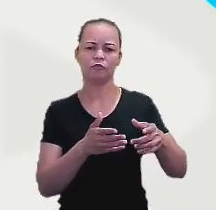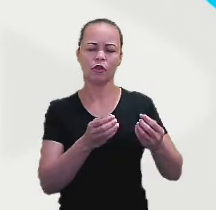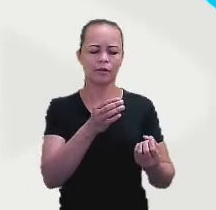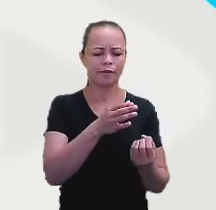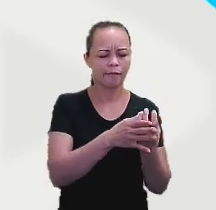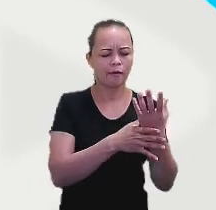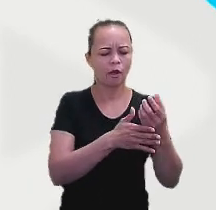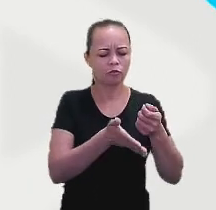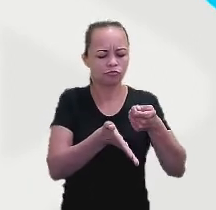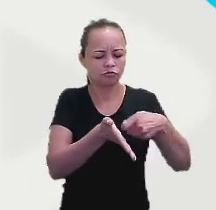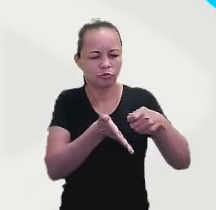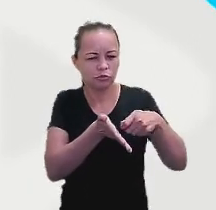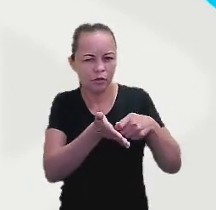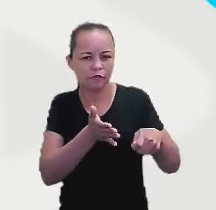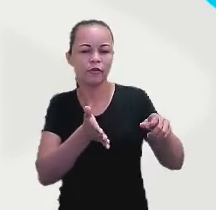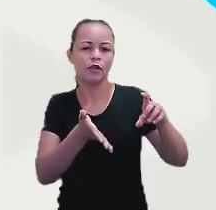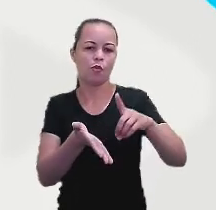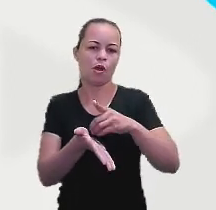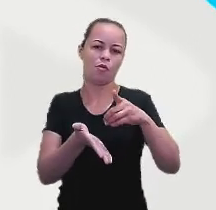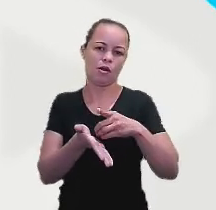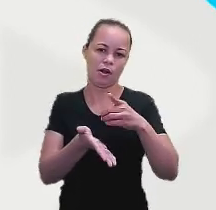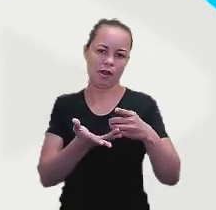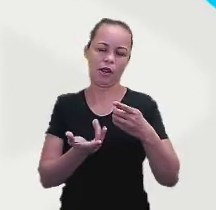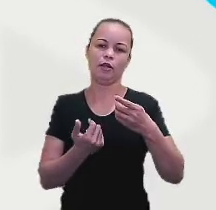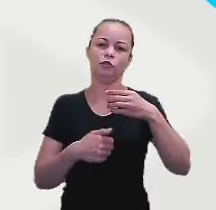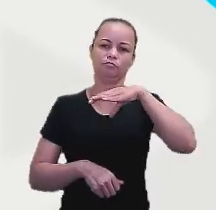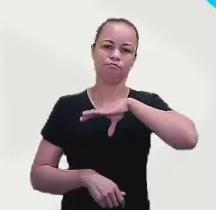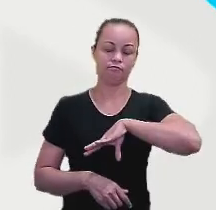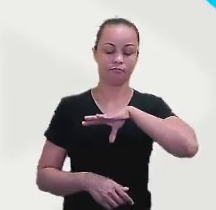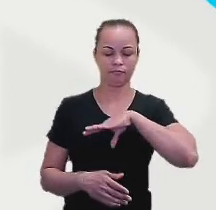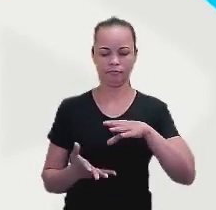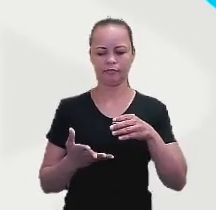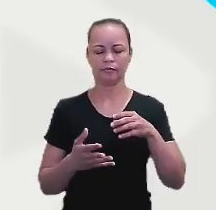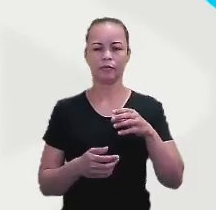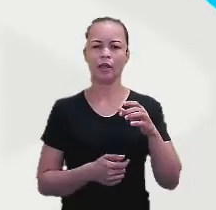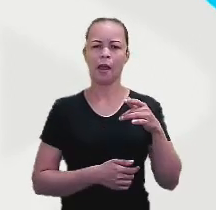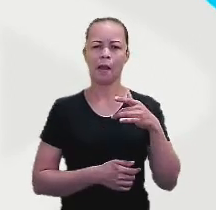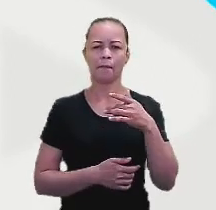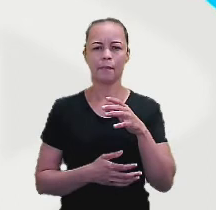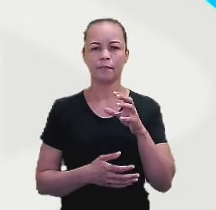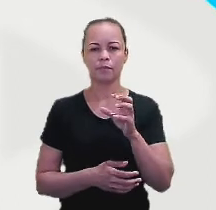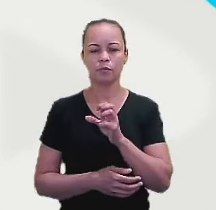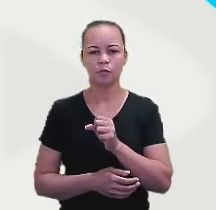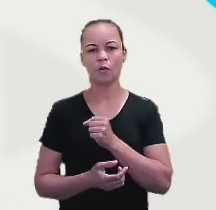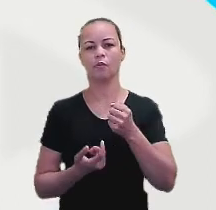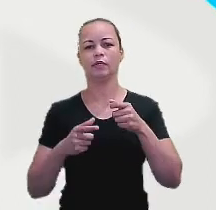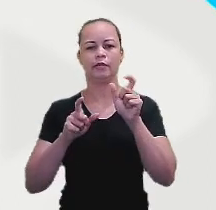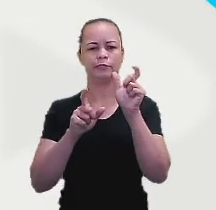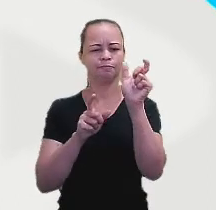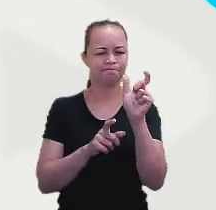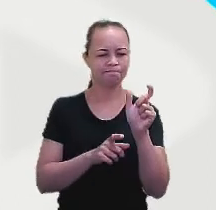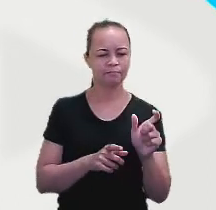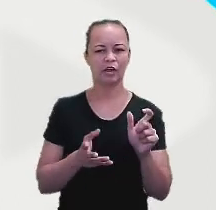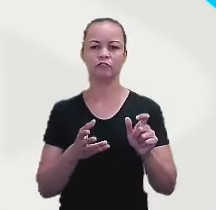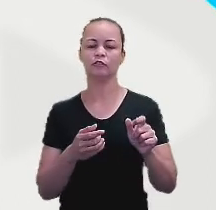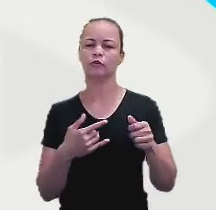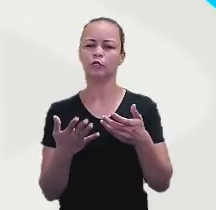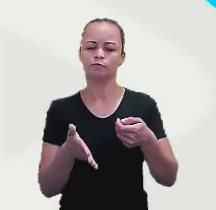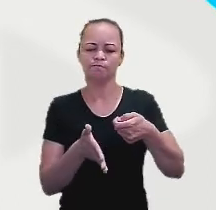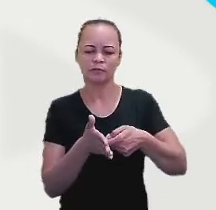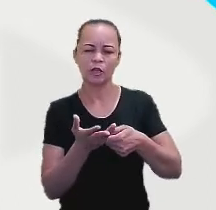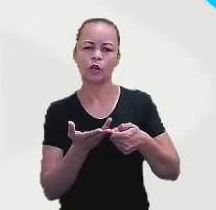portuguesa. A preocupação com a língua portuguesa, a paixão pelas palavras, levou à imensa tarefa